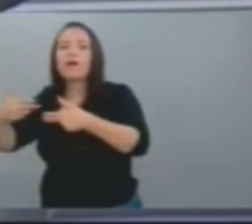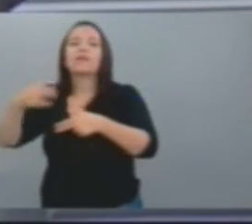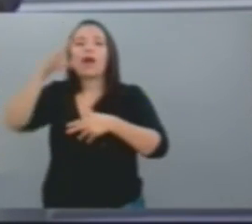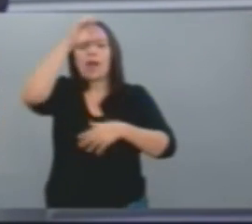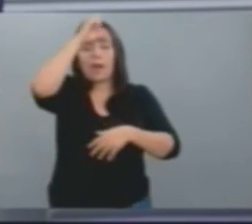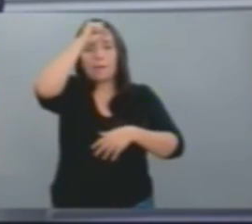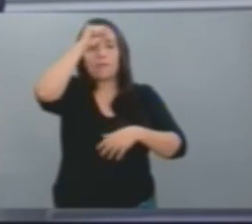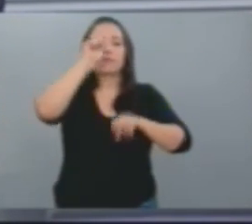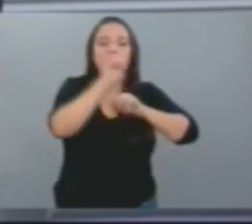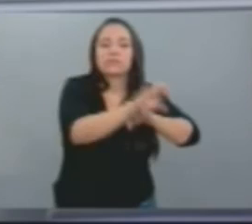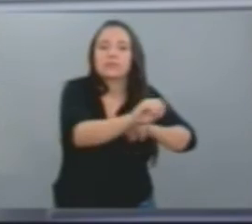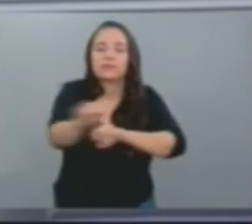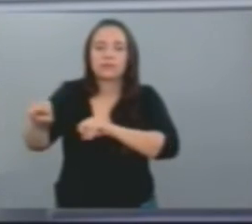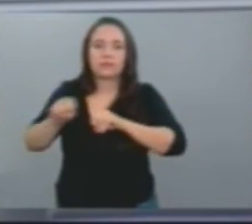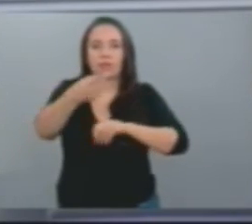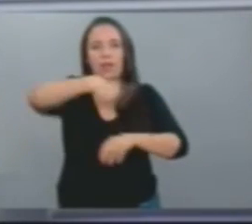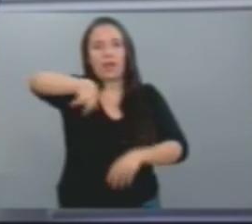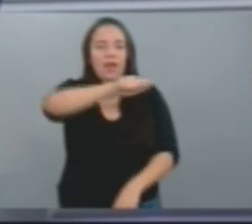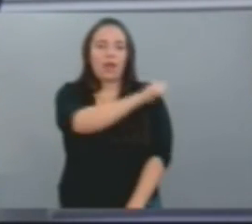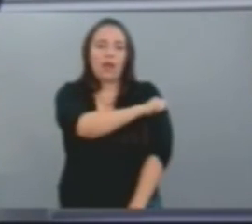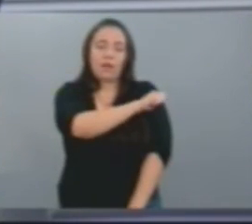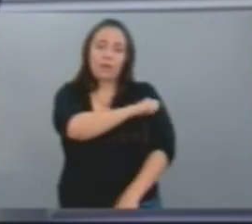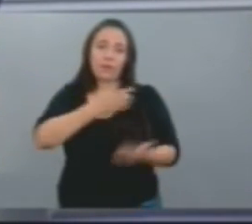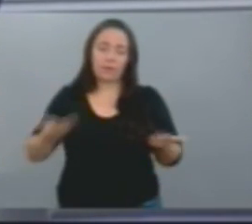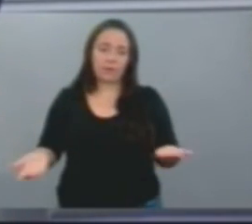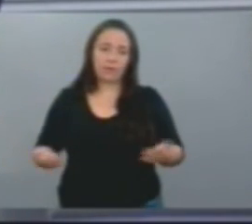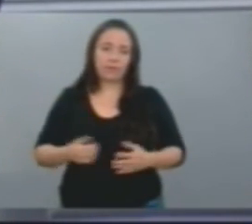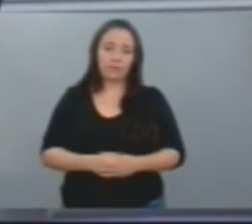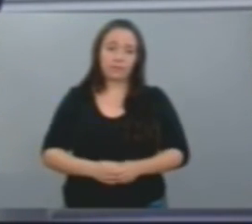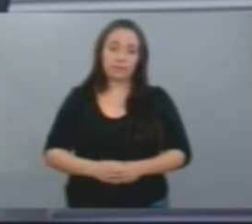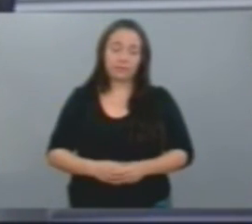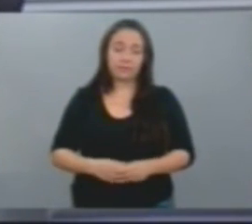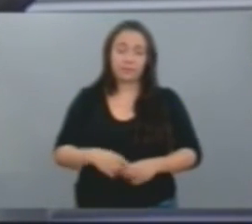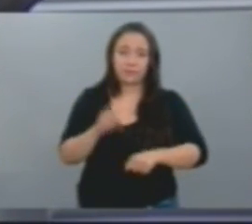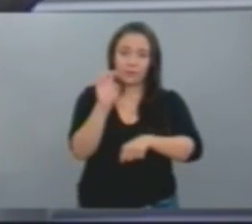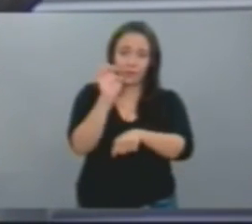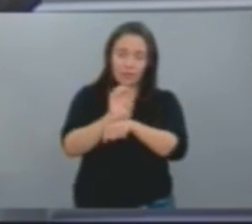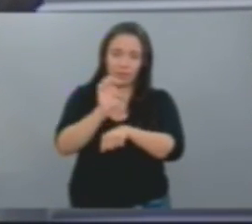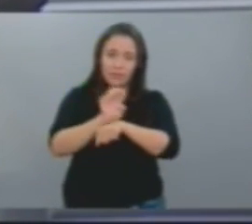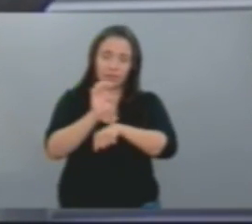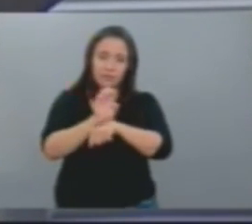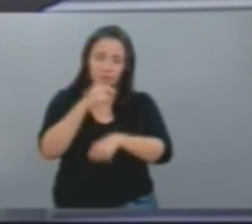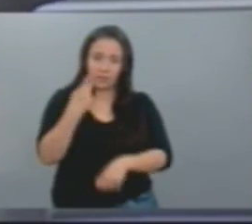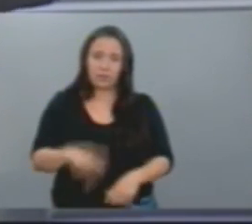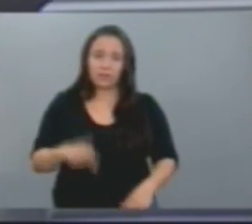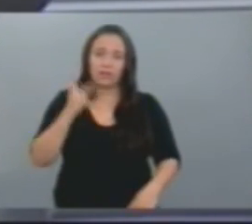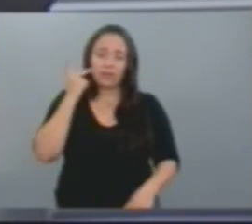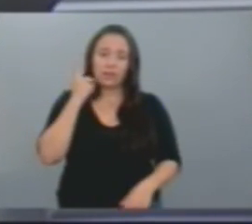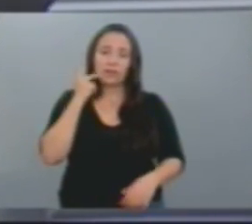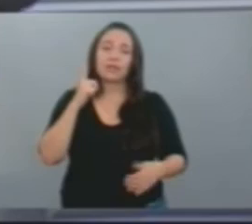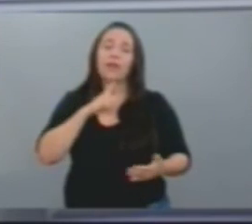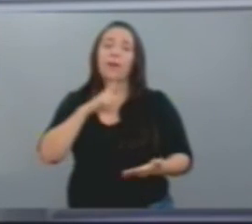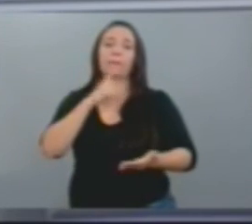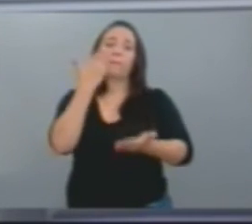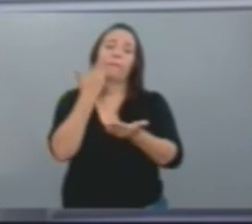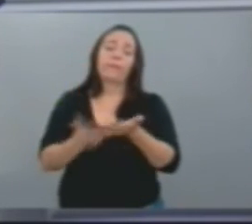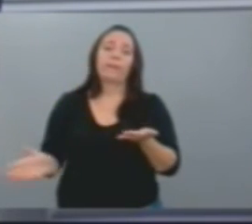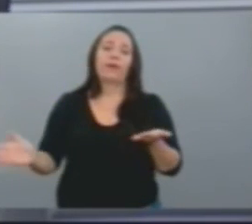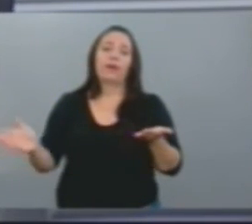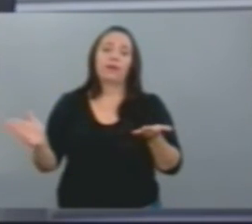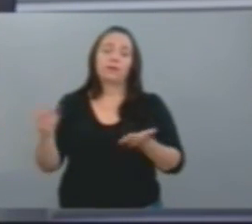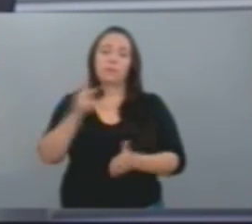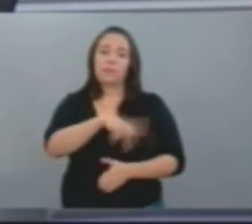privada, se afastam ou se aposentam, o Estado, a meu juízo, perde com isso.